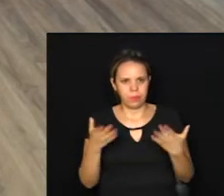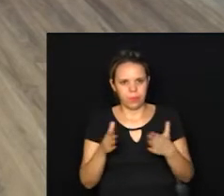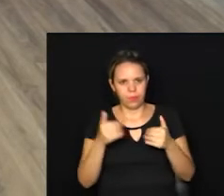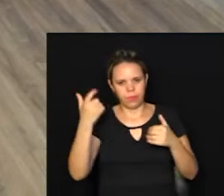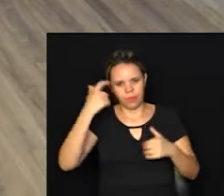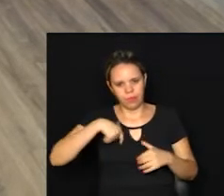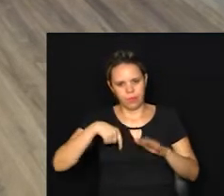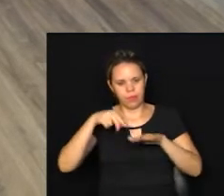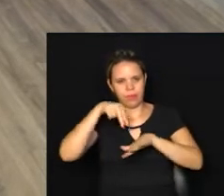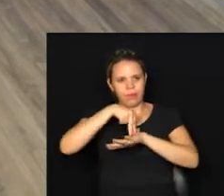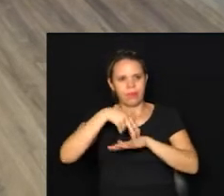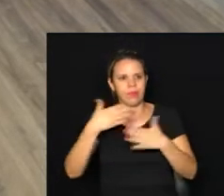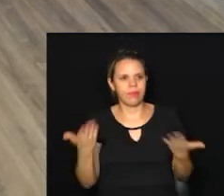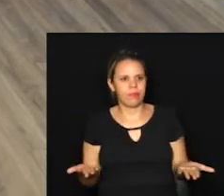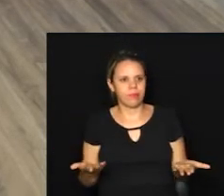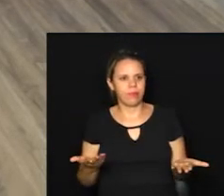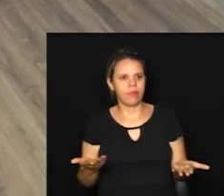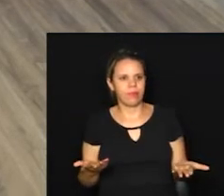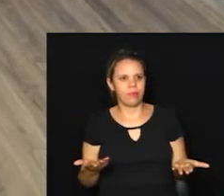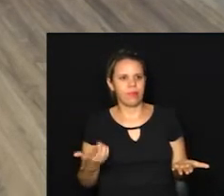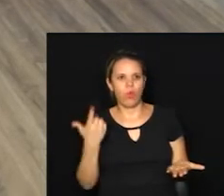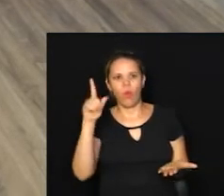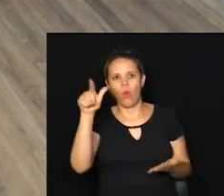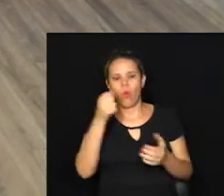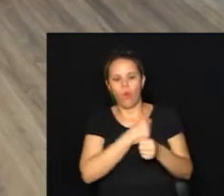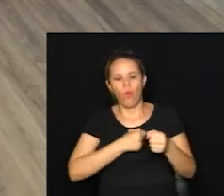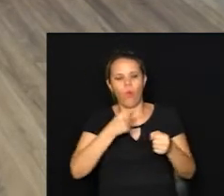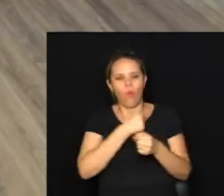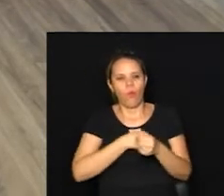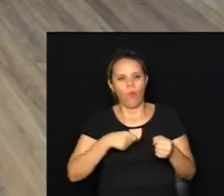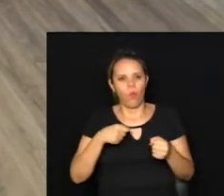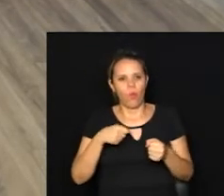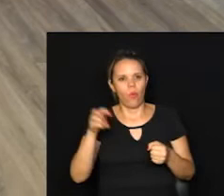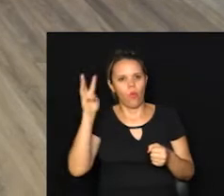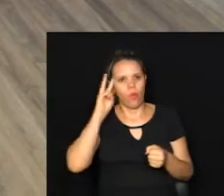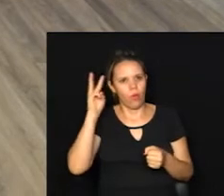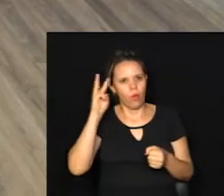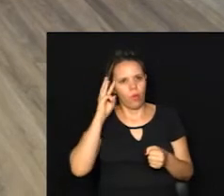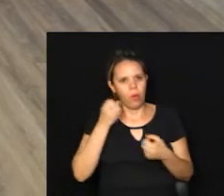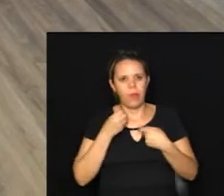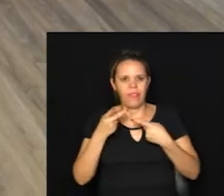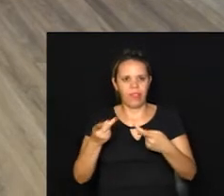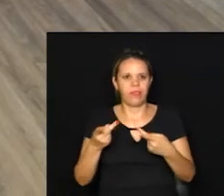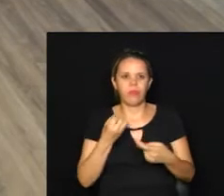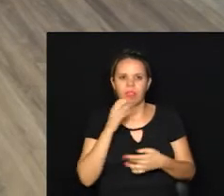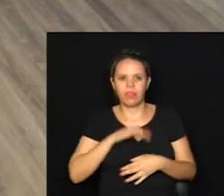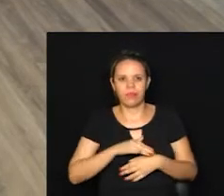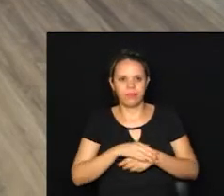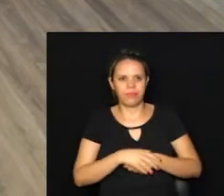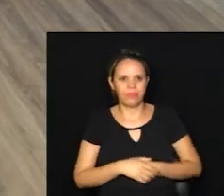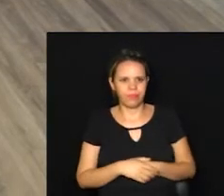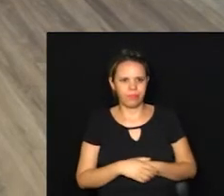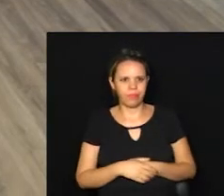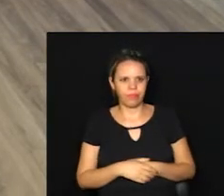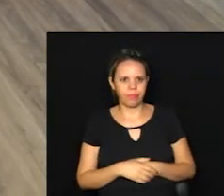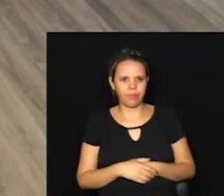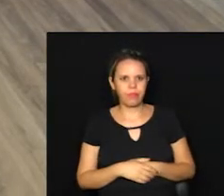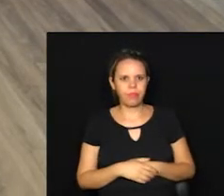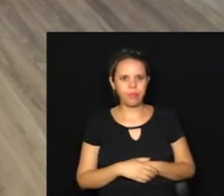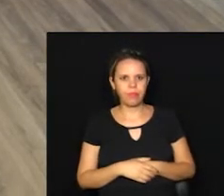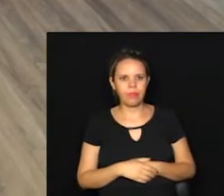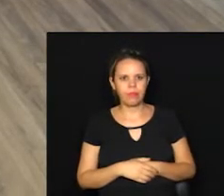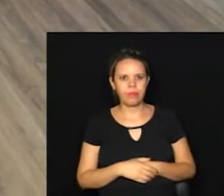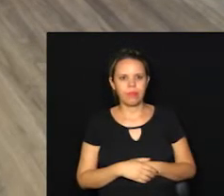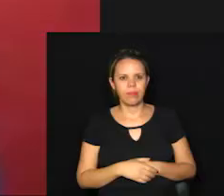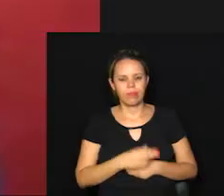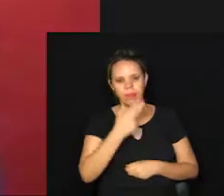deste apresentador ou será uma outra receita nesta terça-feira? Seja bem-vindo, boa tarde. Boa